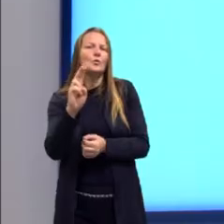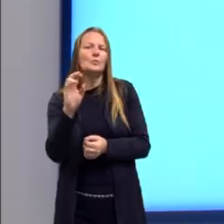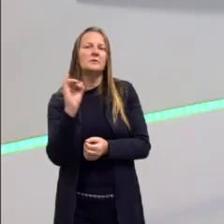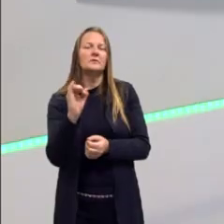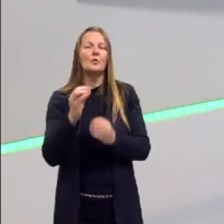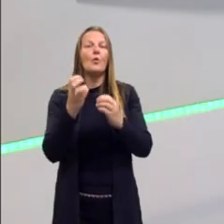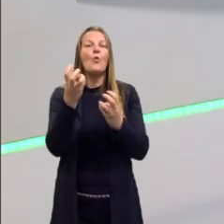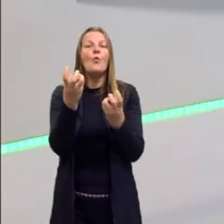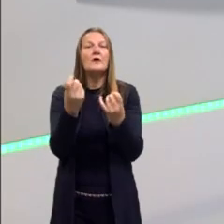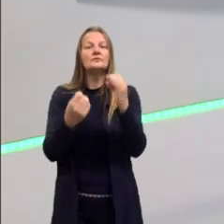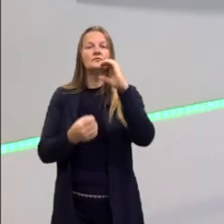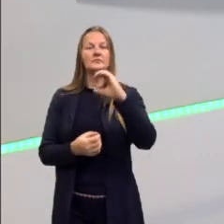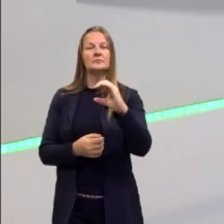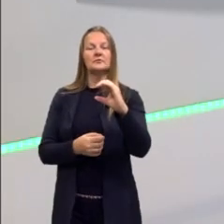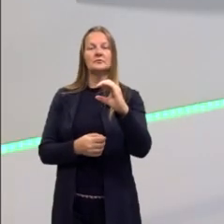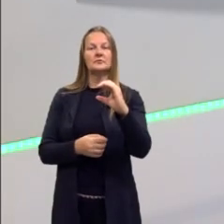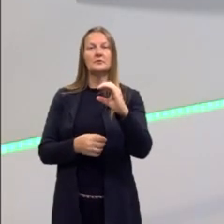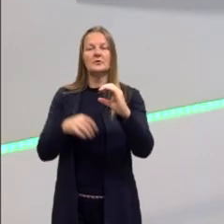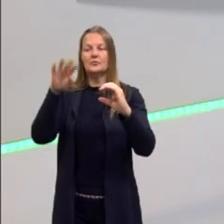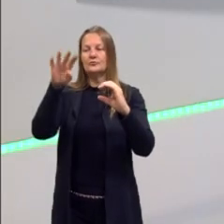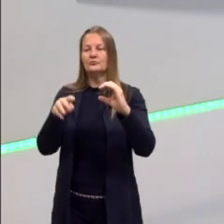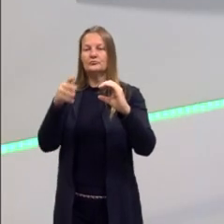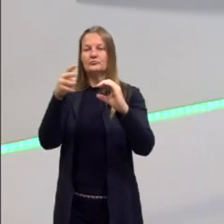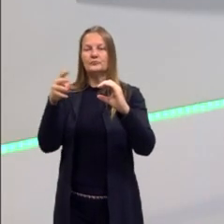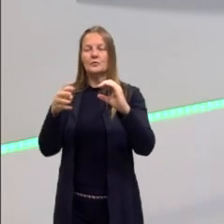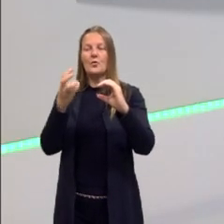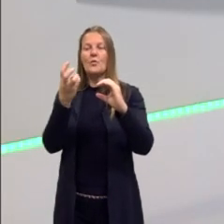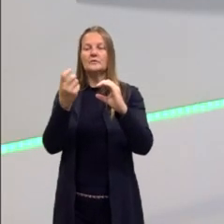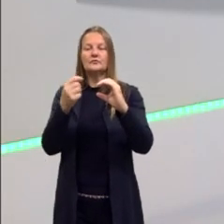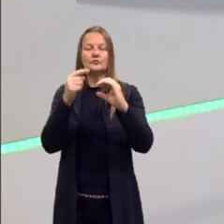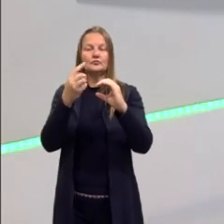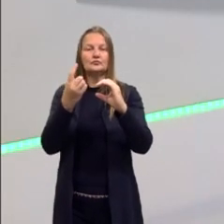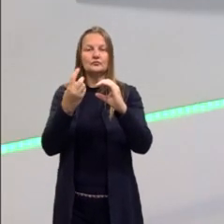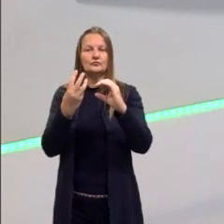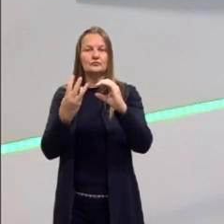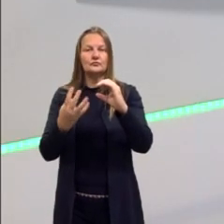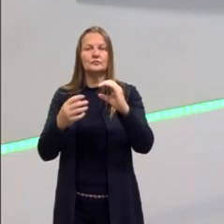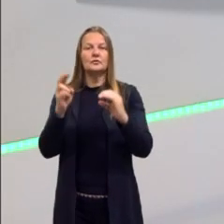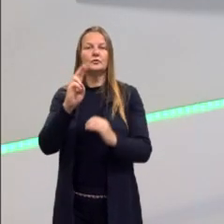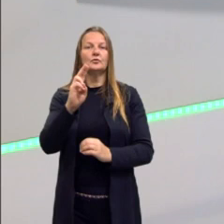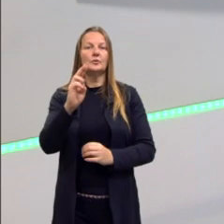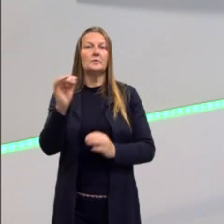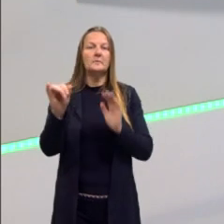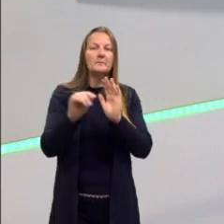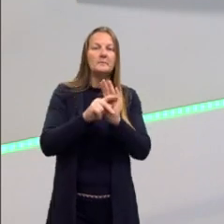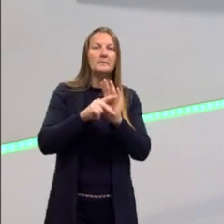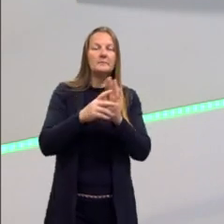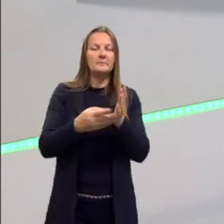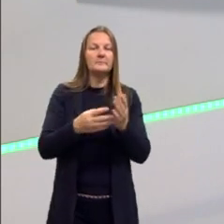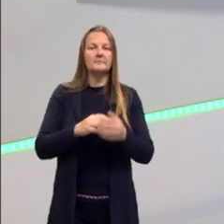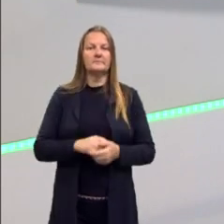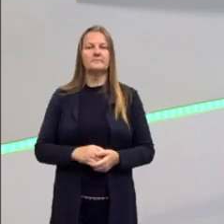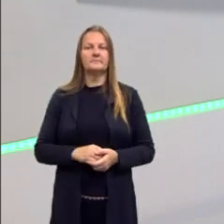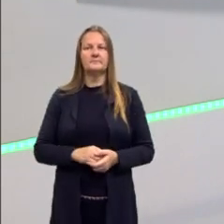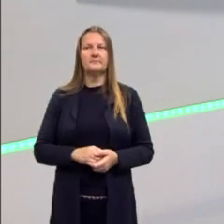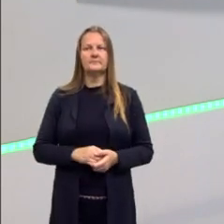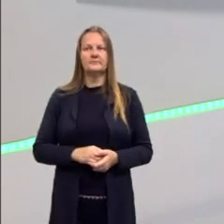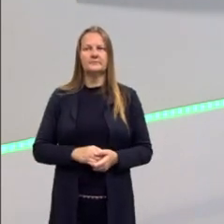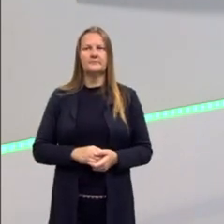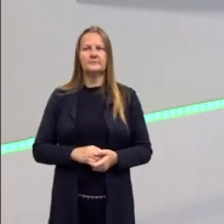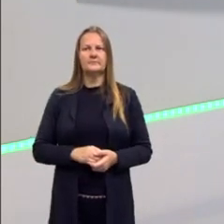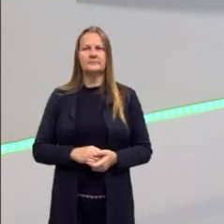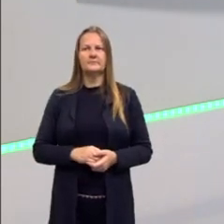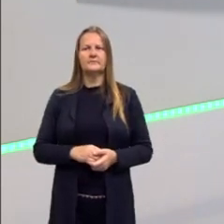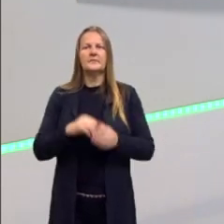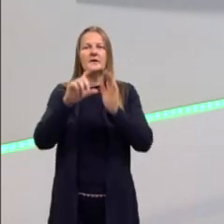número de carbonos pego tabelinha conta o número de carbonos vejo Qual é o meu prefixo para cada uma quantidade de